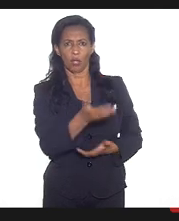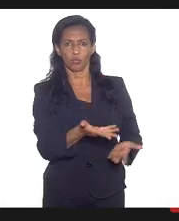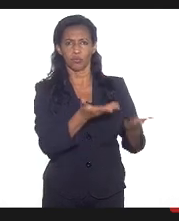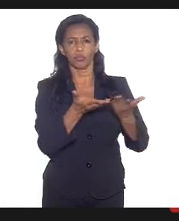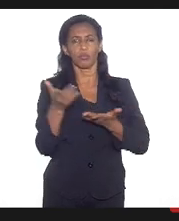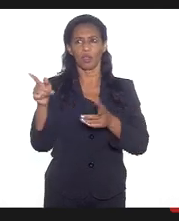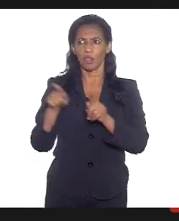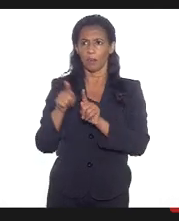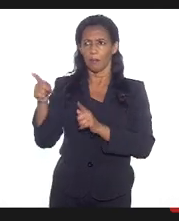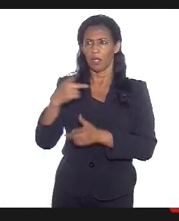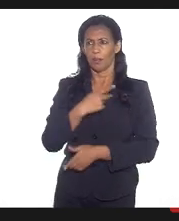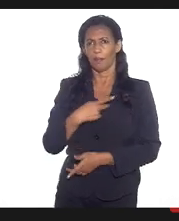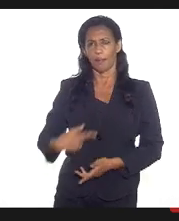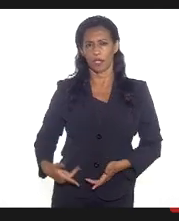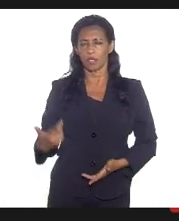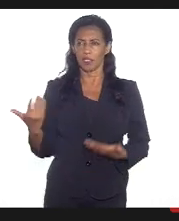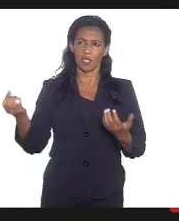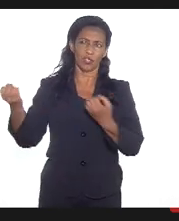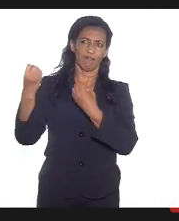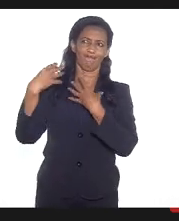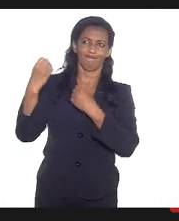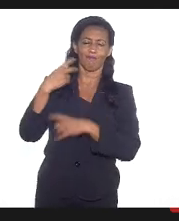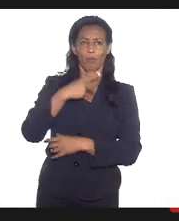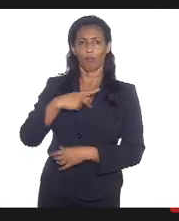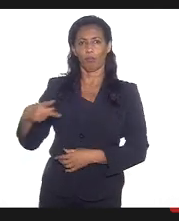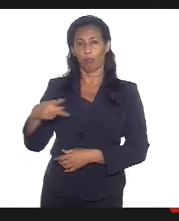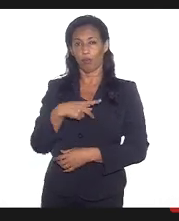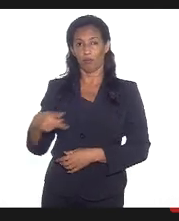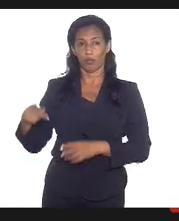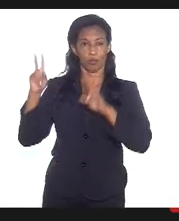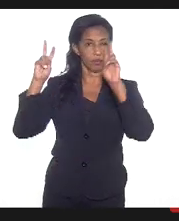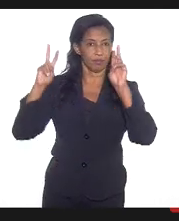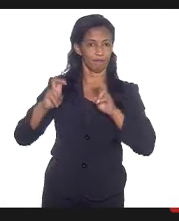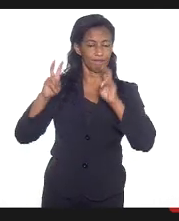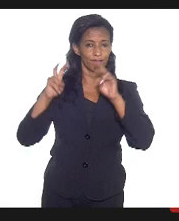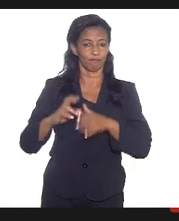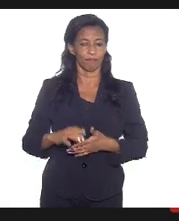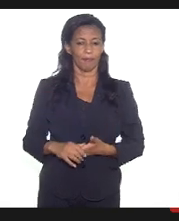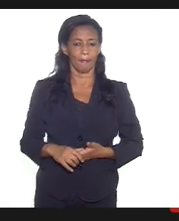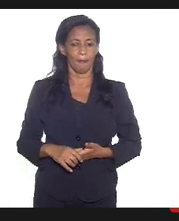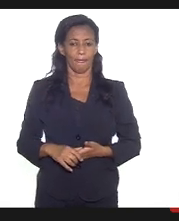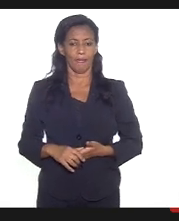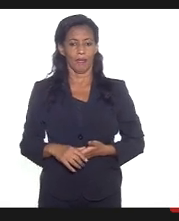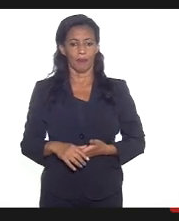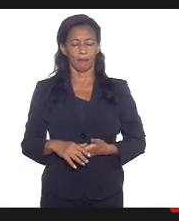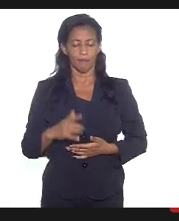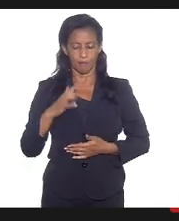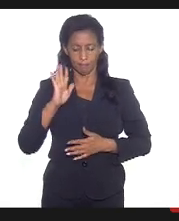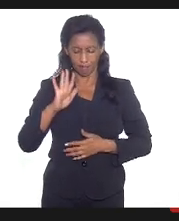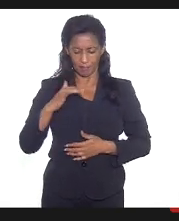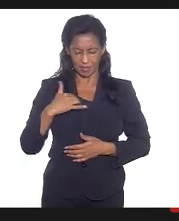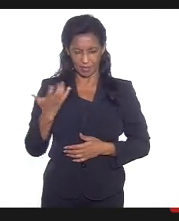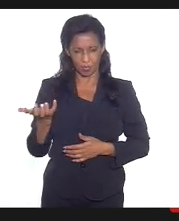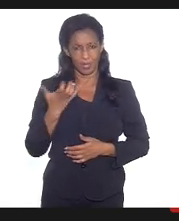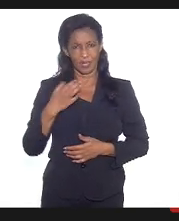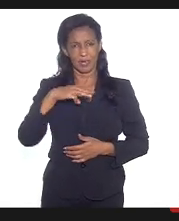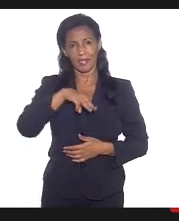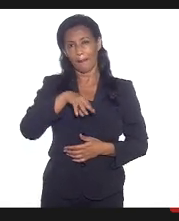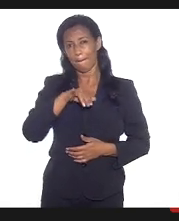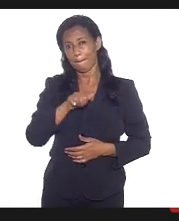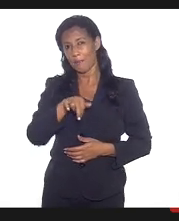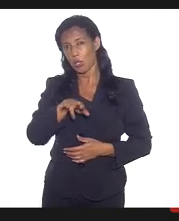né, que é um nosso professor nesse assunto, mas eu gostaria de submeter essa minuta que